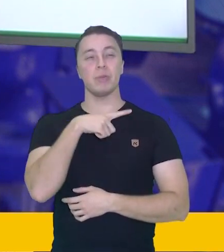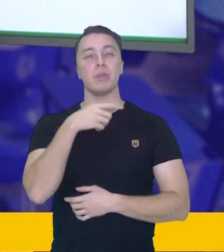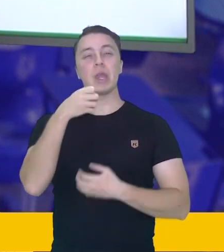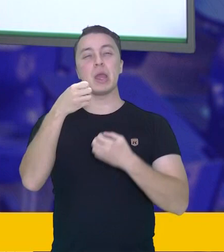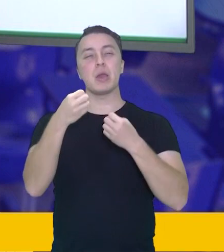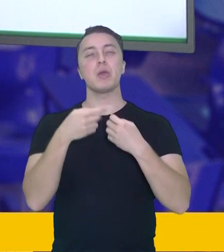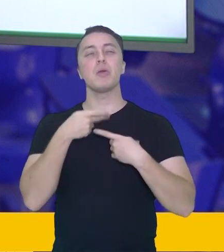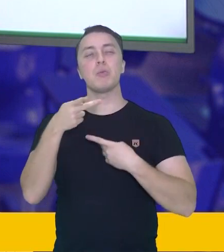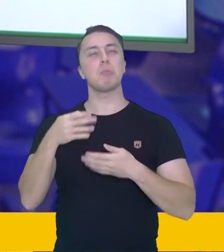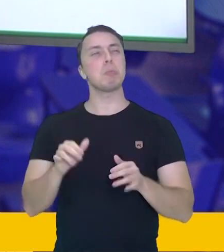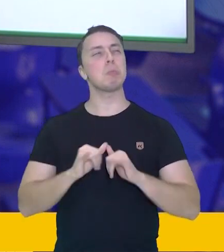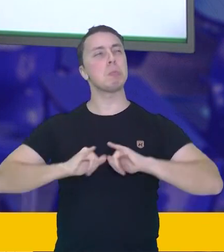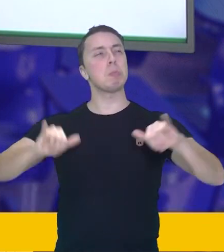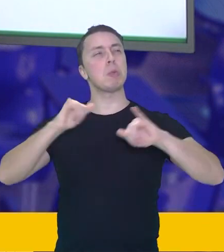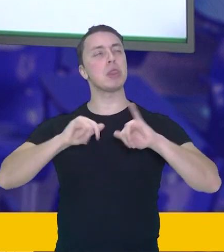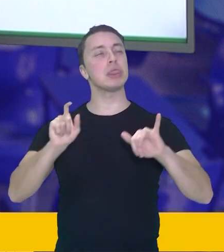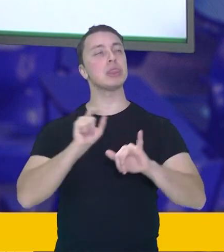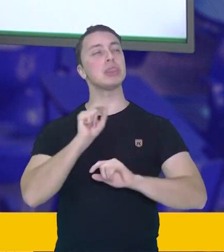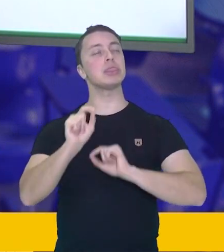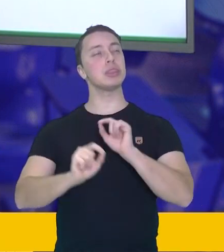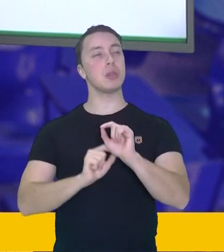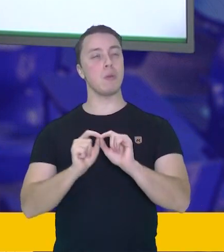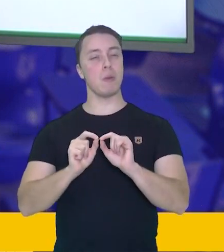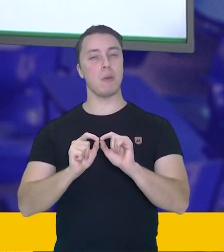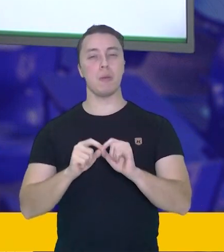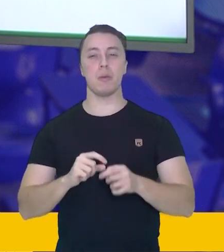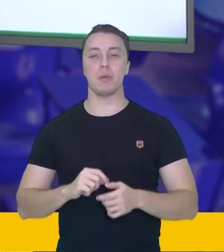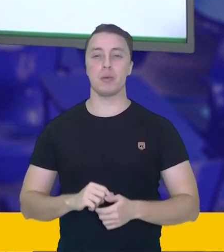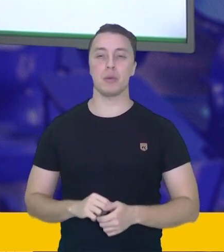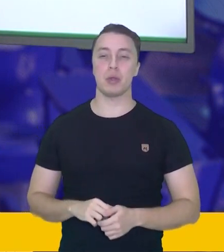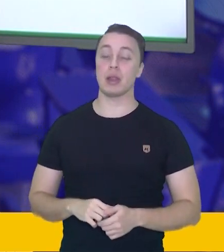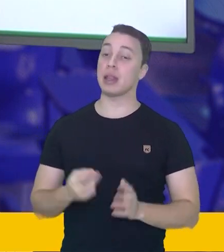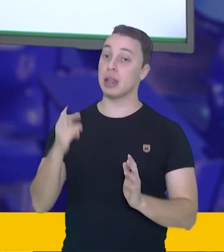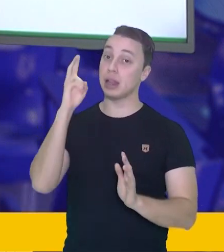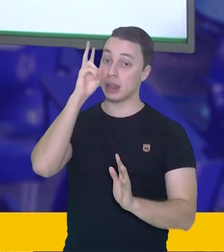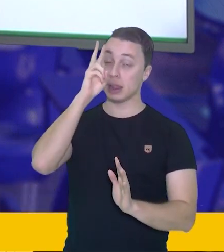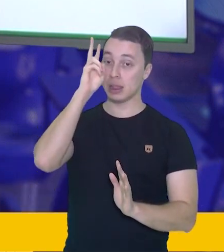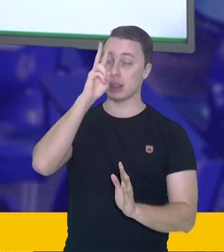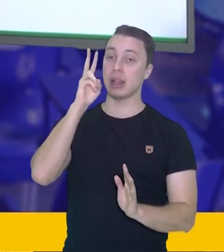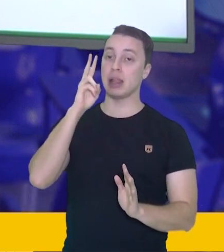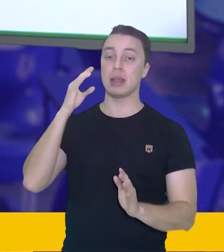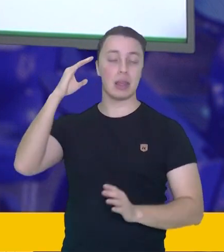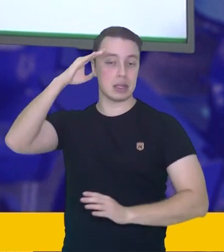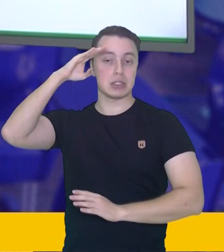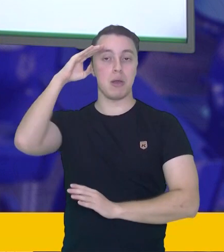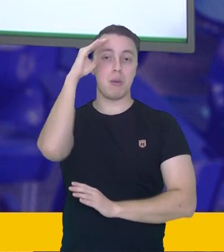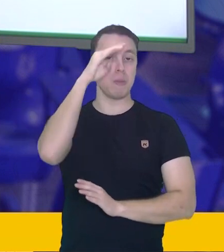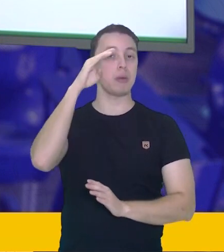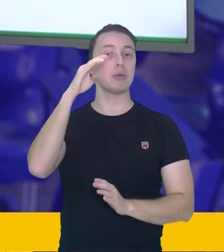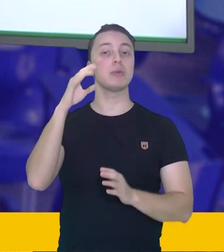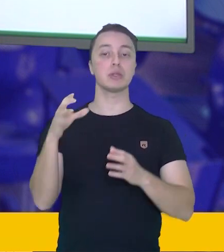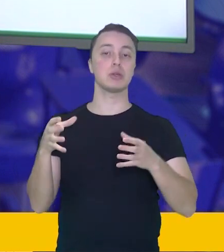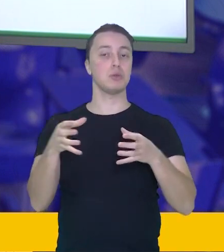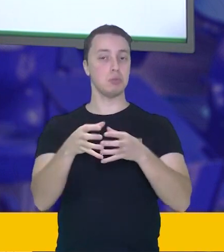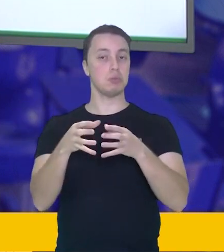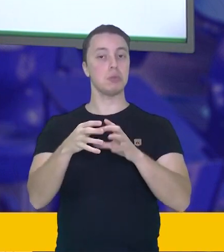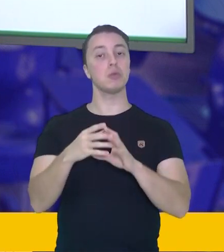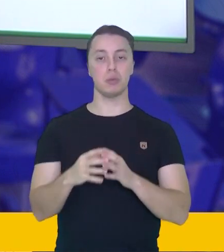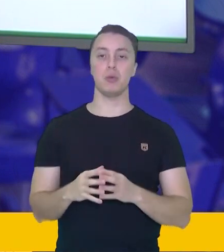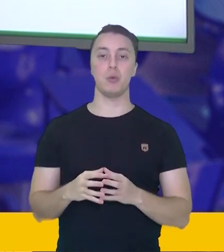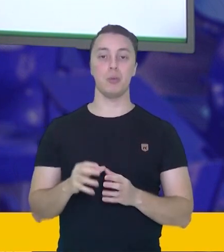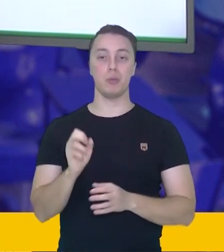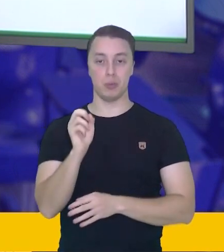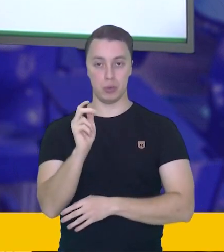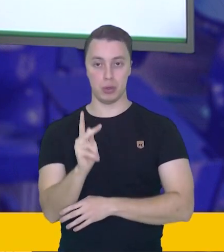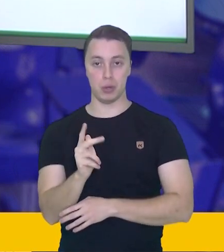vai informar a população. Lembrando que esse é o objetivo principal desse gênero. Então, no seu